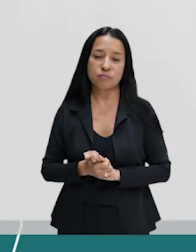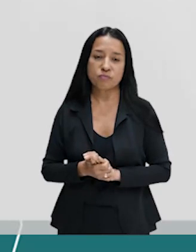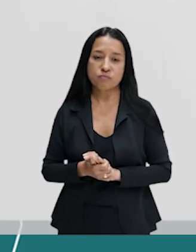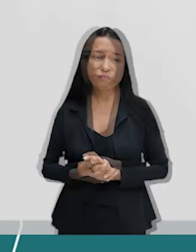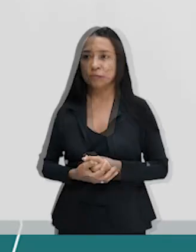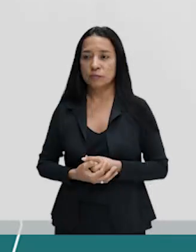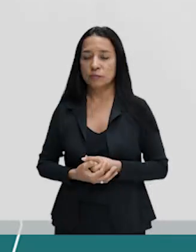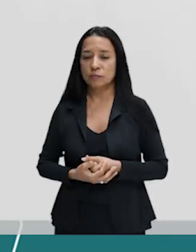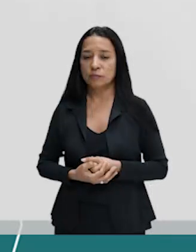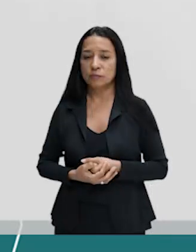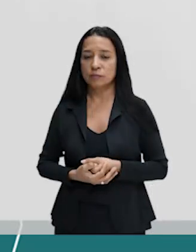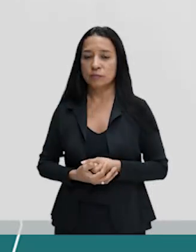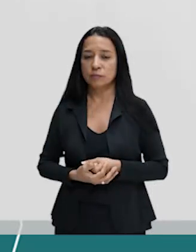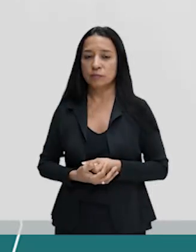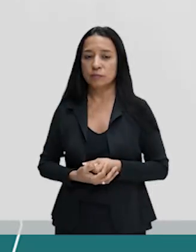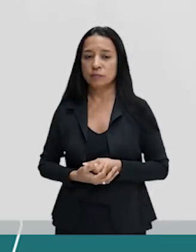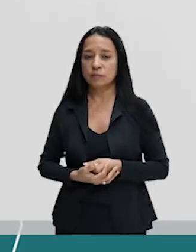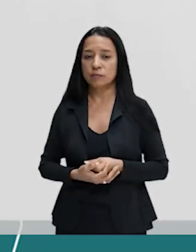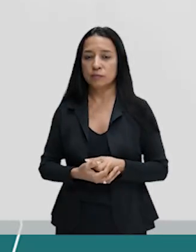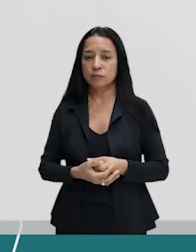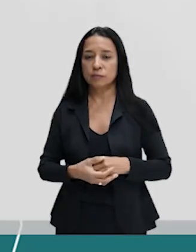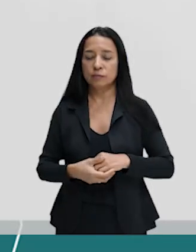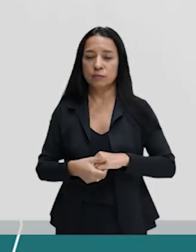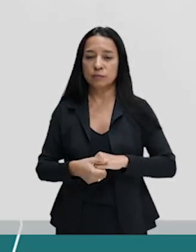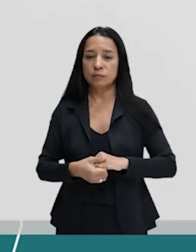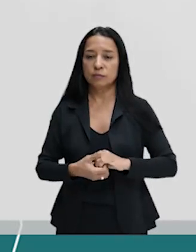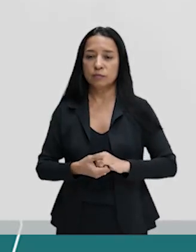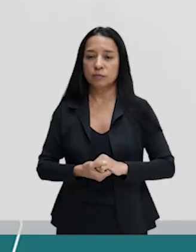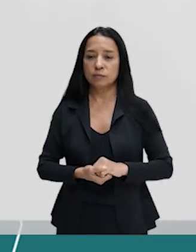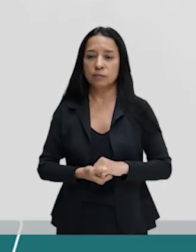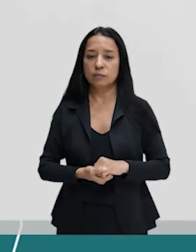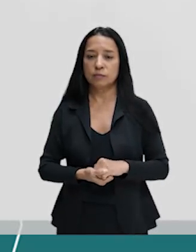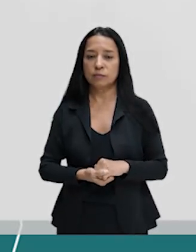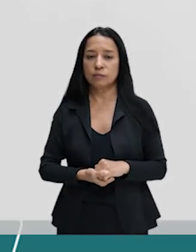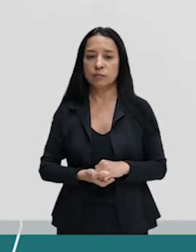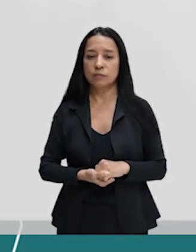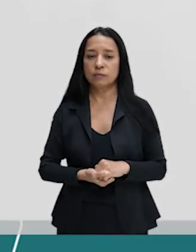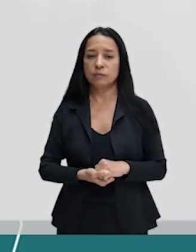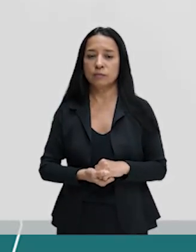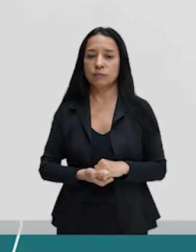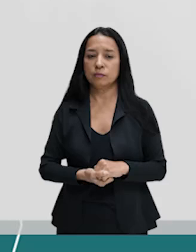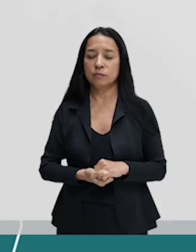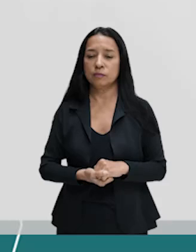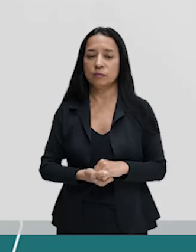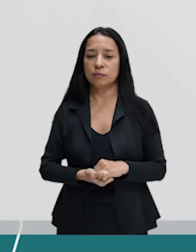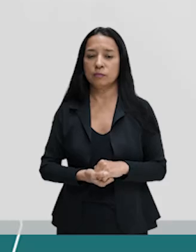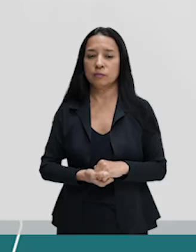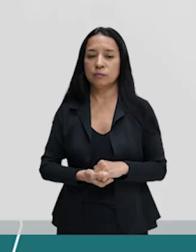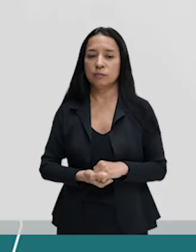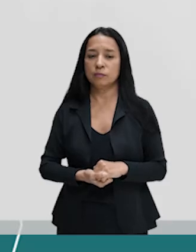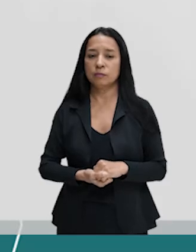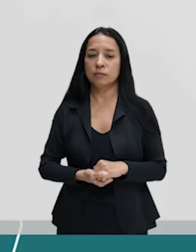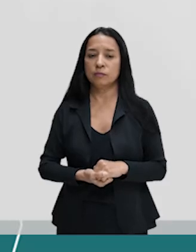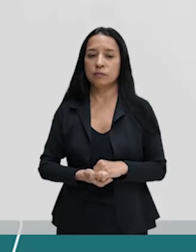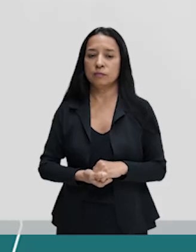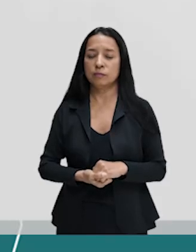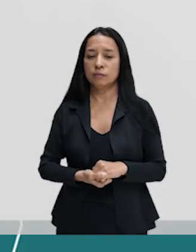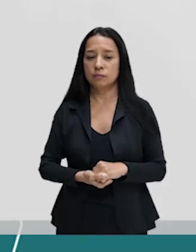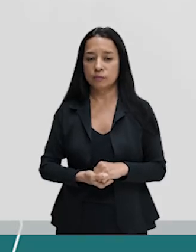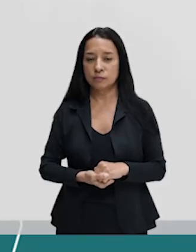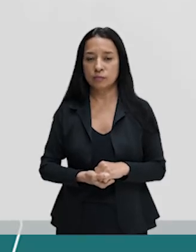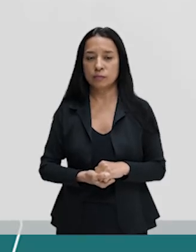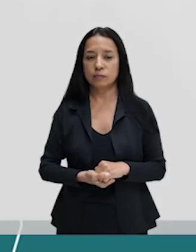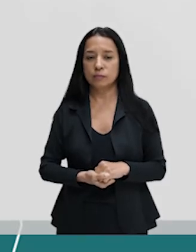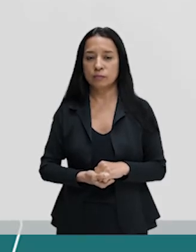acompanha comigo. O meu nome é Severino, como não tenho outro de pia, como há muitos severinos, que é santo